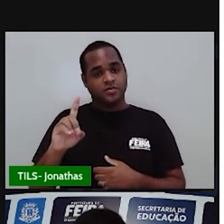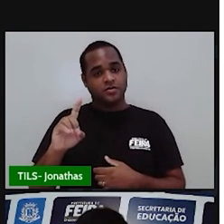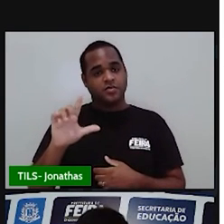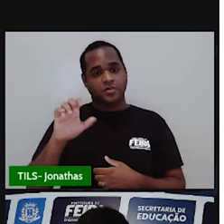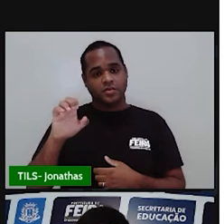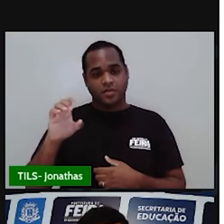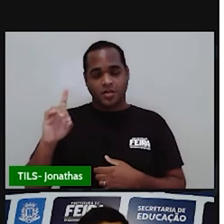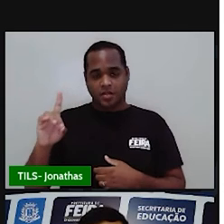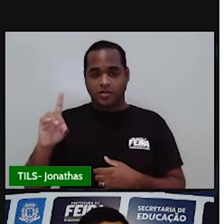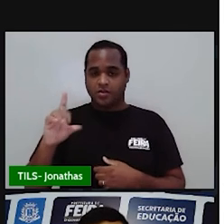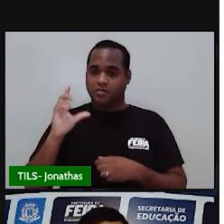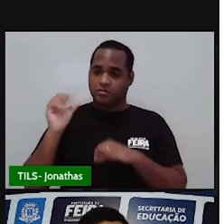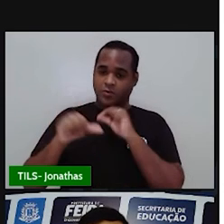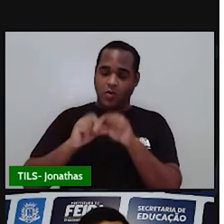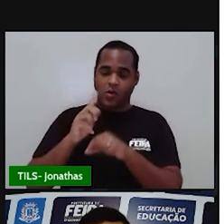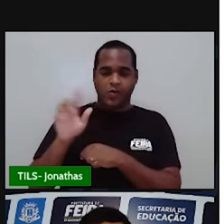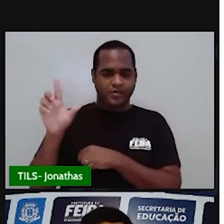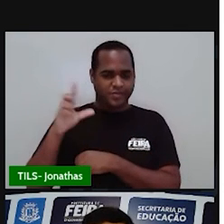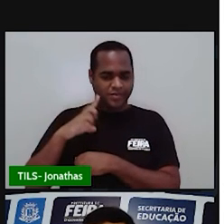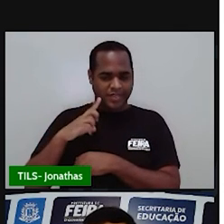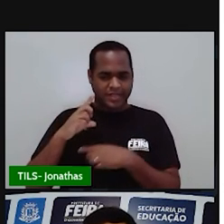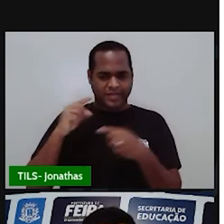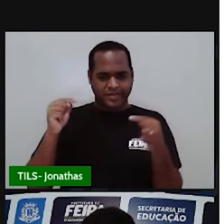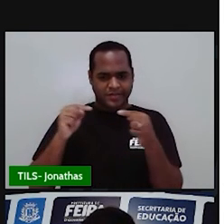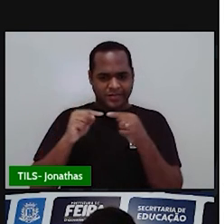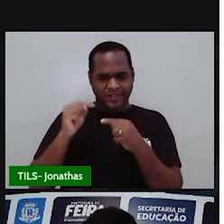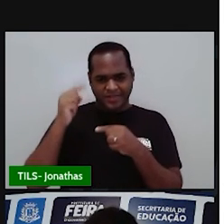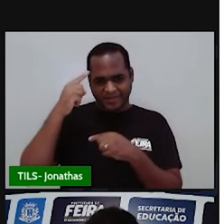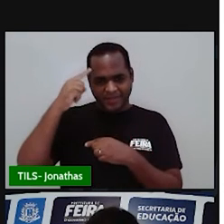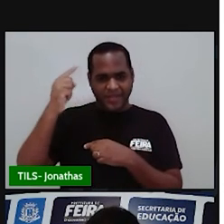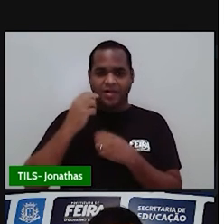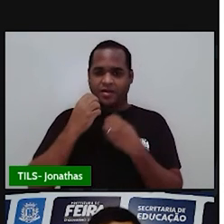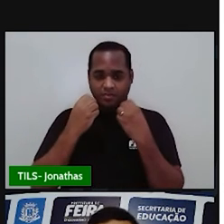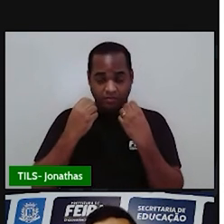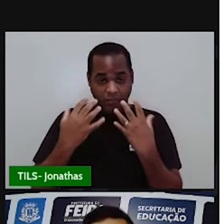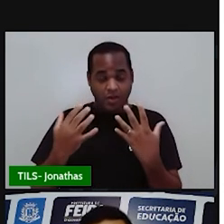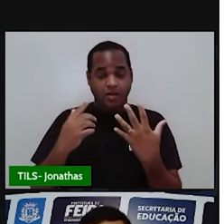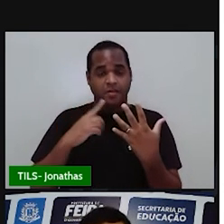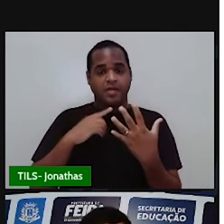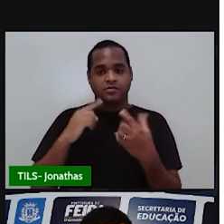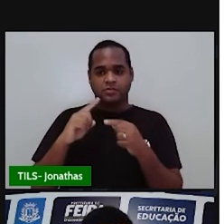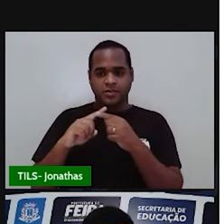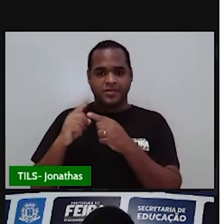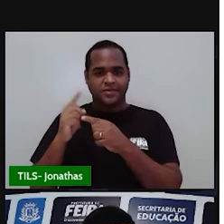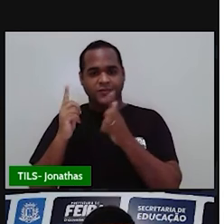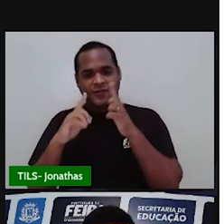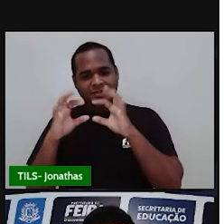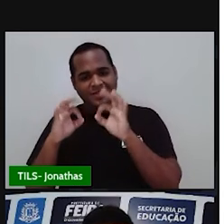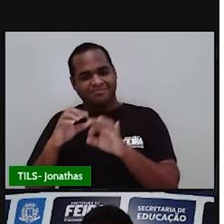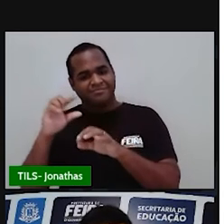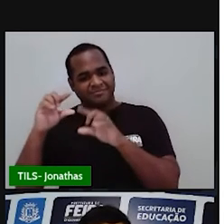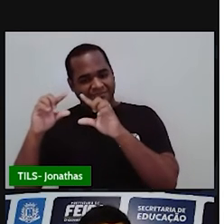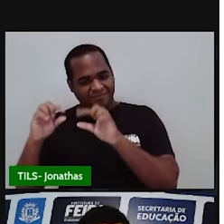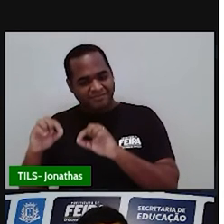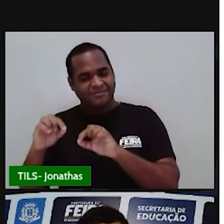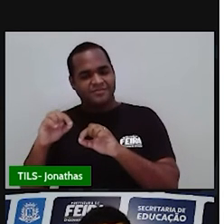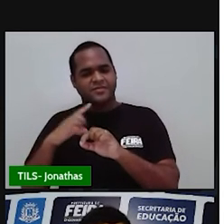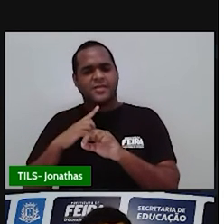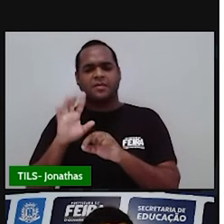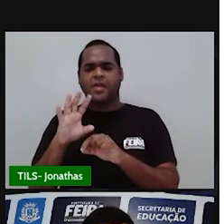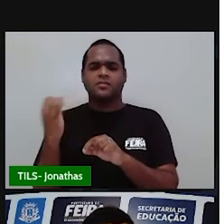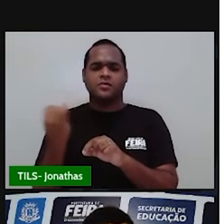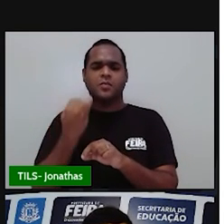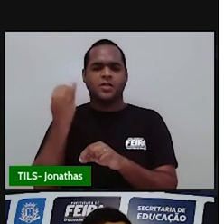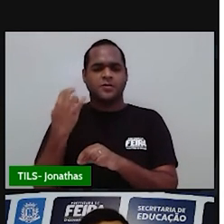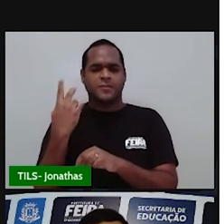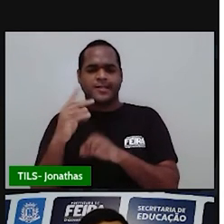LED, né, tem até uma potência maior, só que consome menos, tá? Então, qual é o tipo de lâmpada